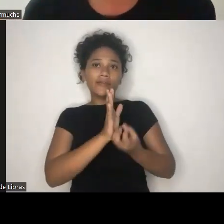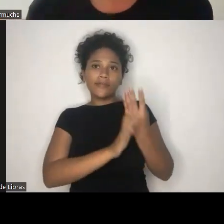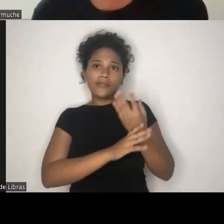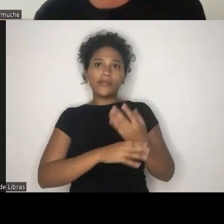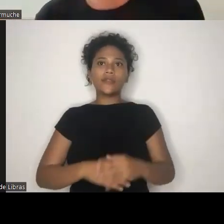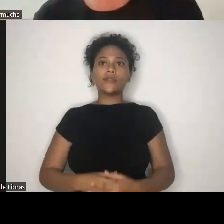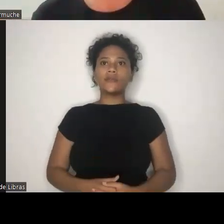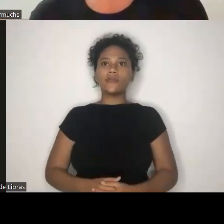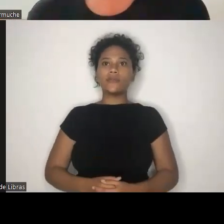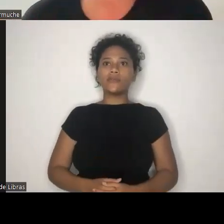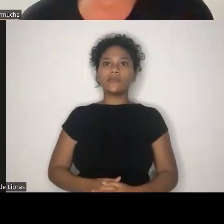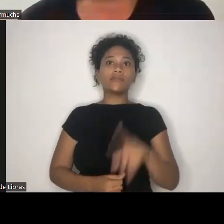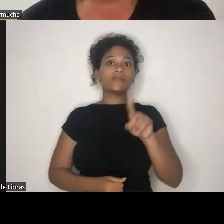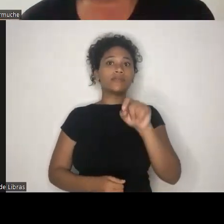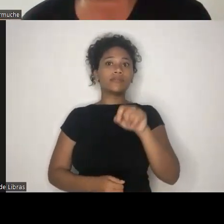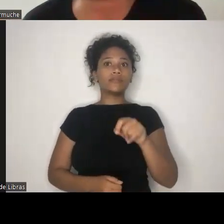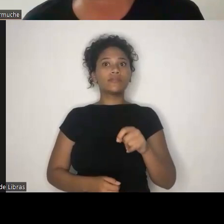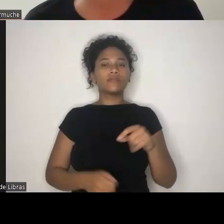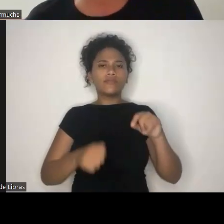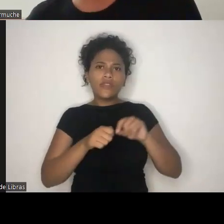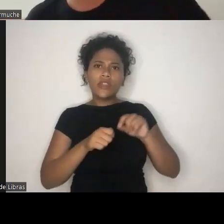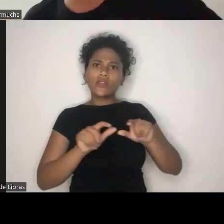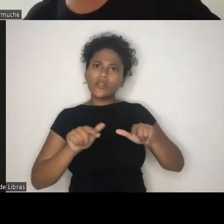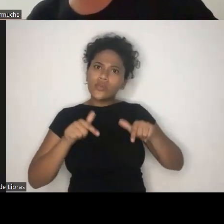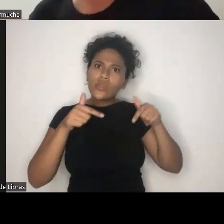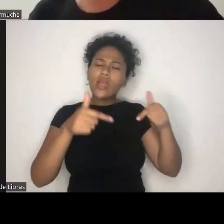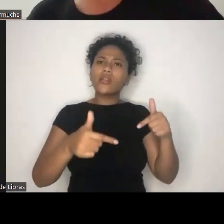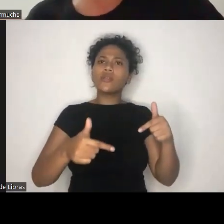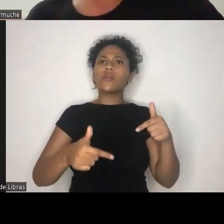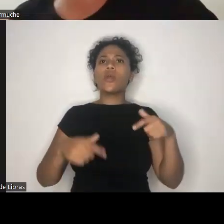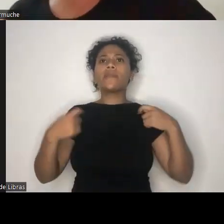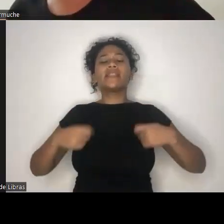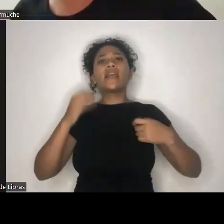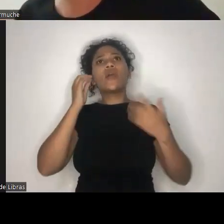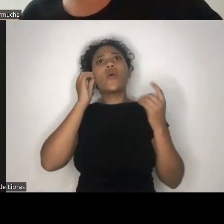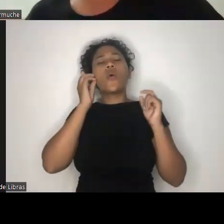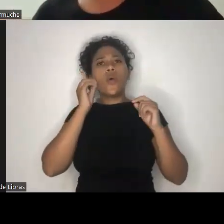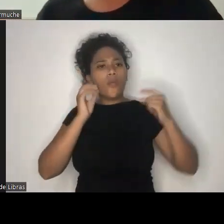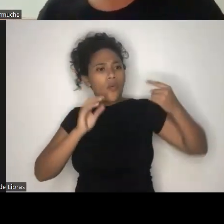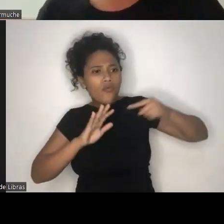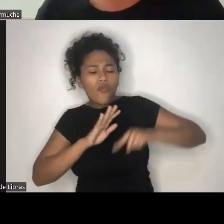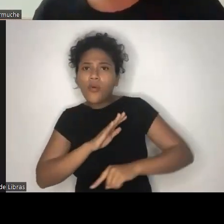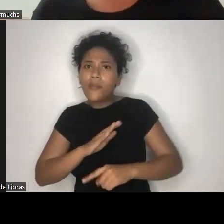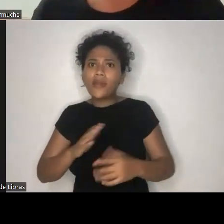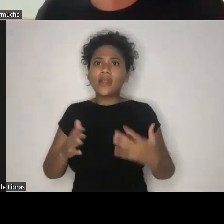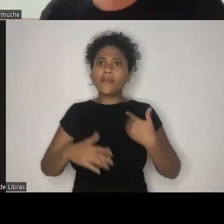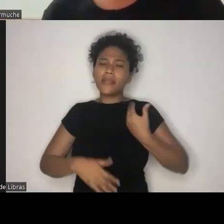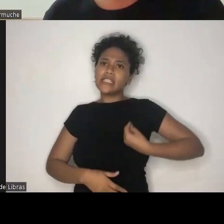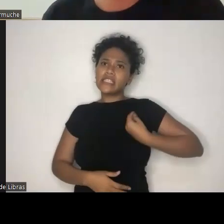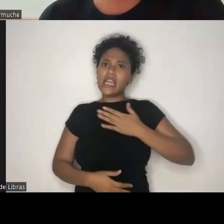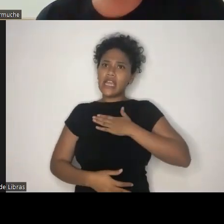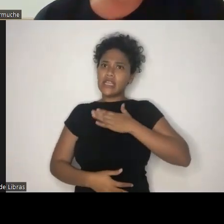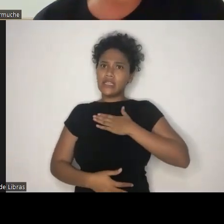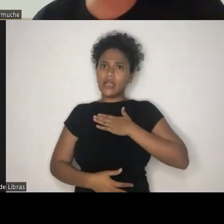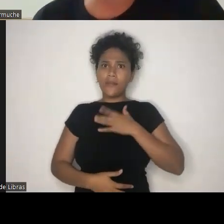foi foram todos executados assim foram processos que eu tive que mergulhar profundamente na minha existência para